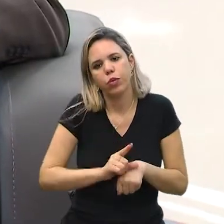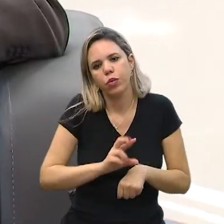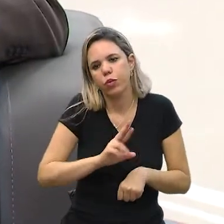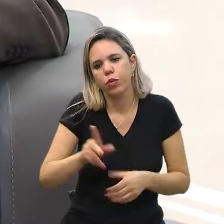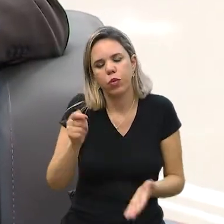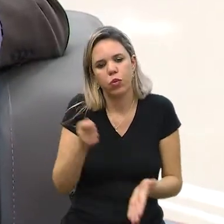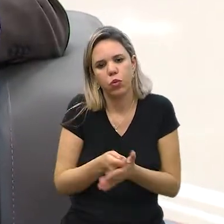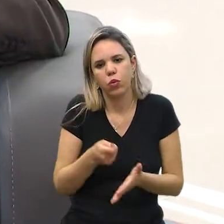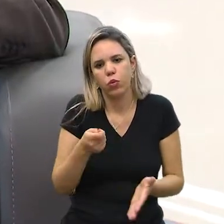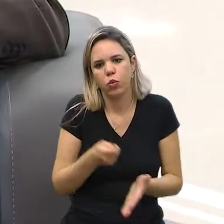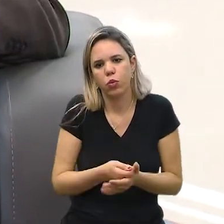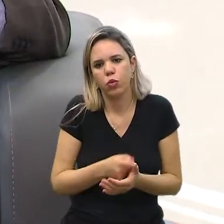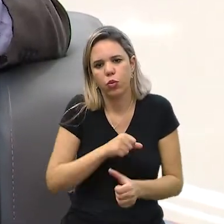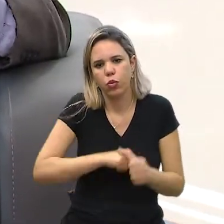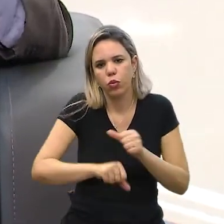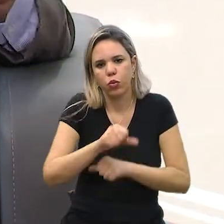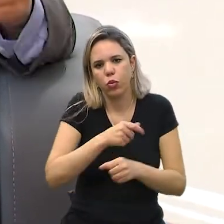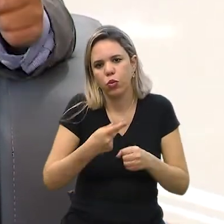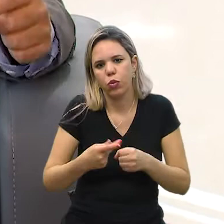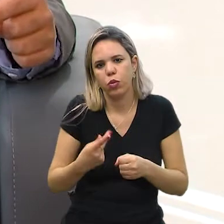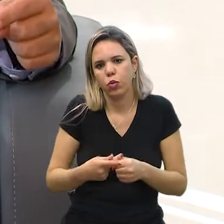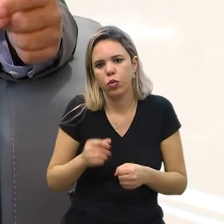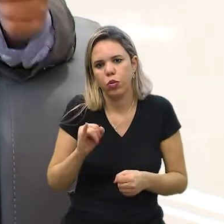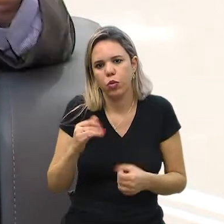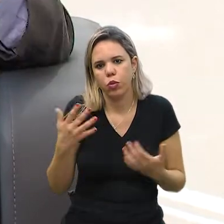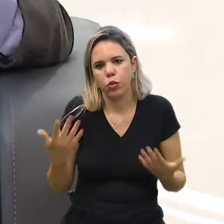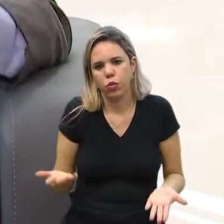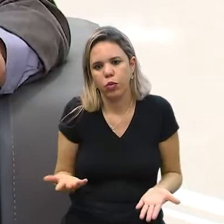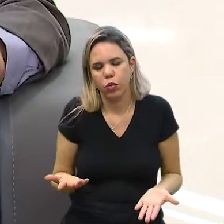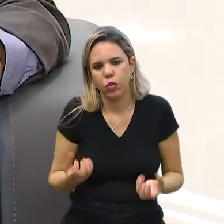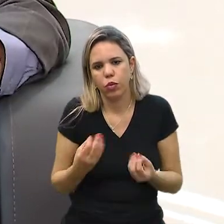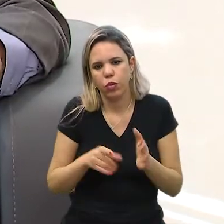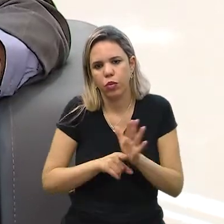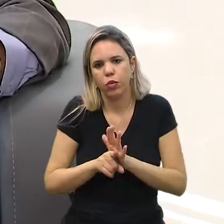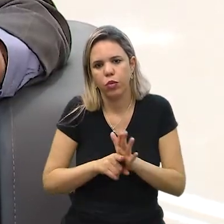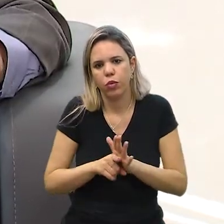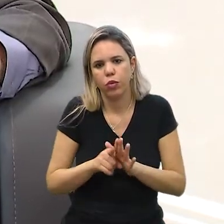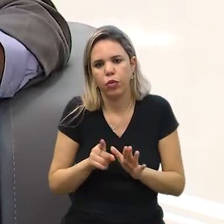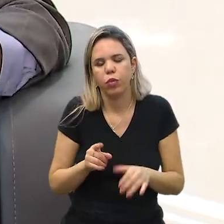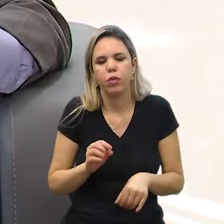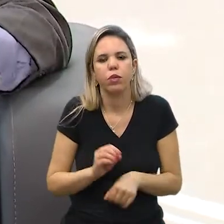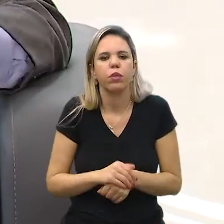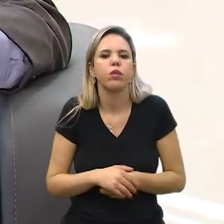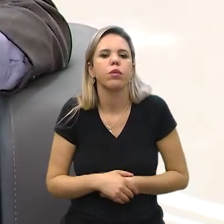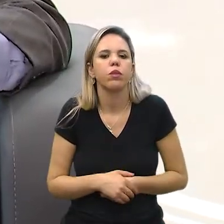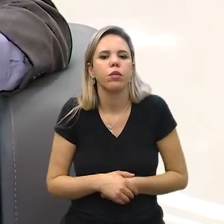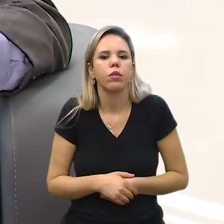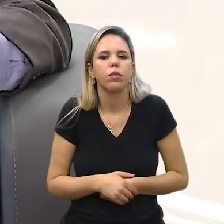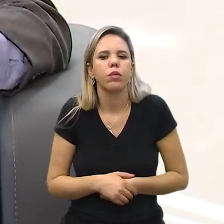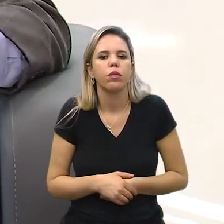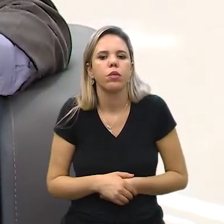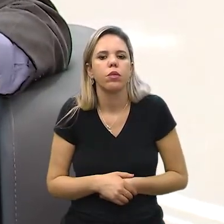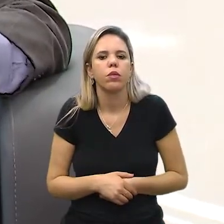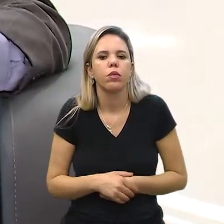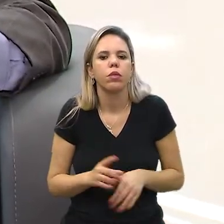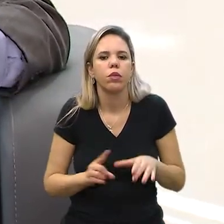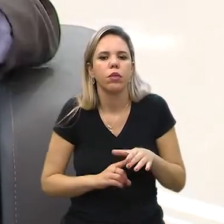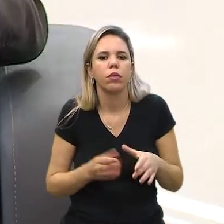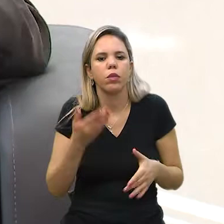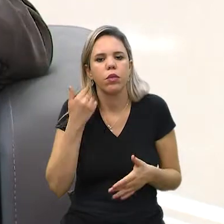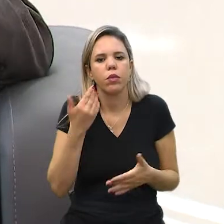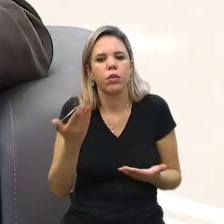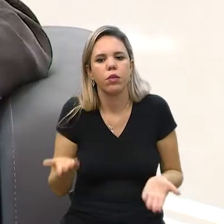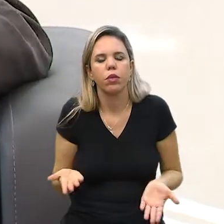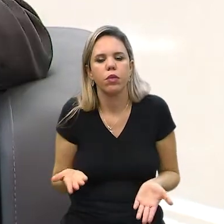é obrigada a trocar o produto se aquela informação era ostensiva ao consumidor.